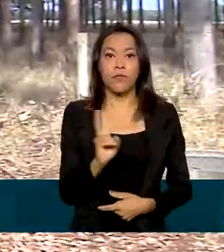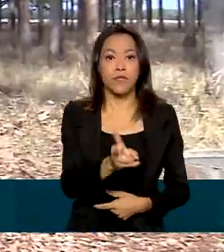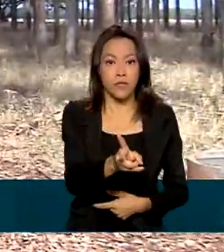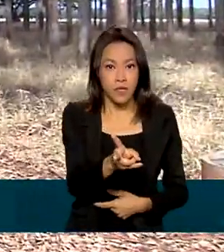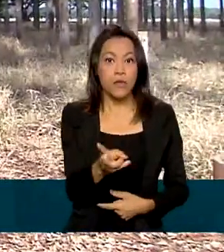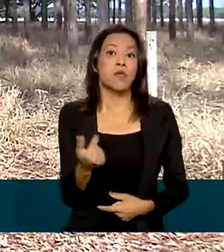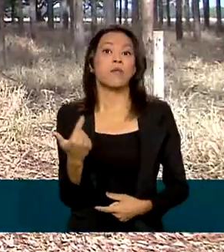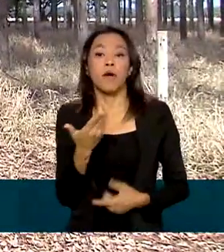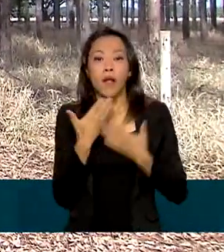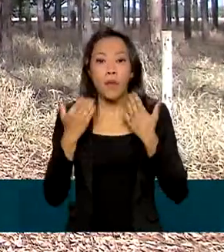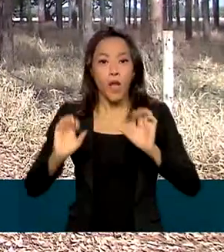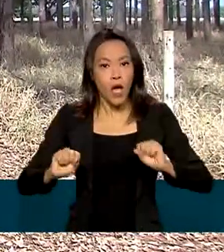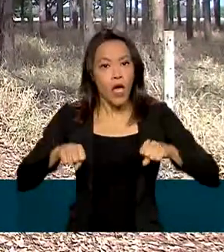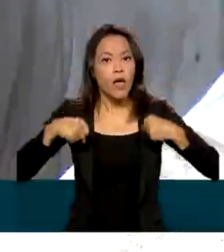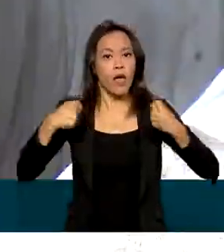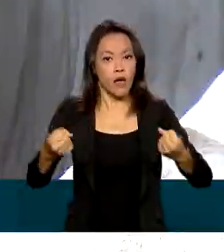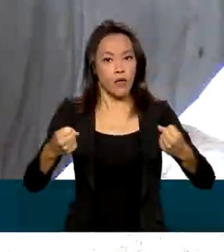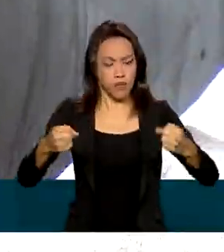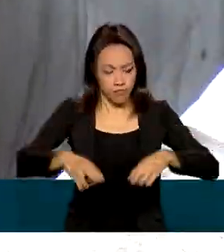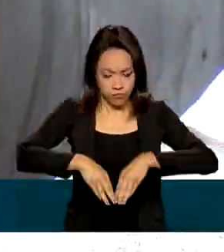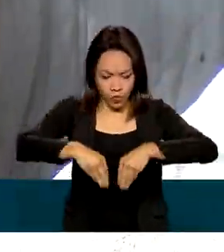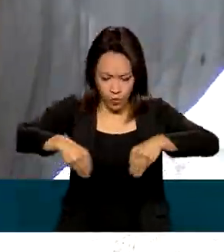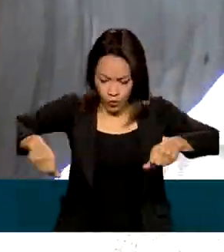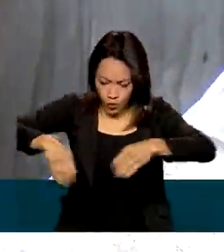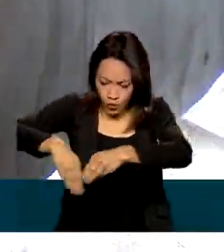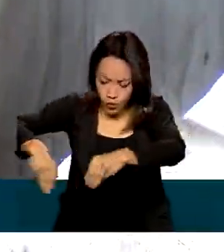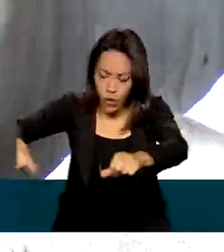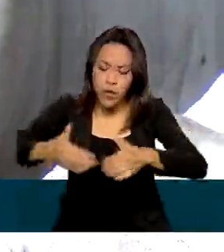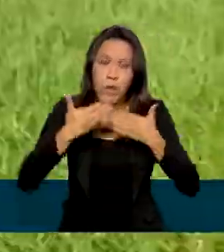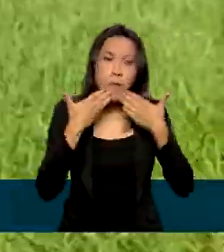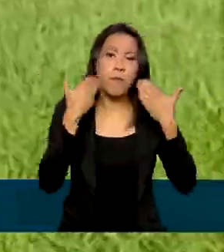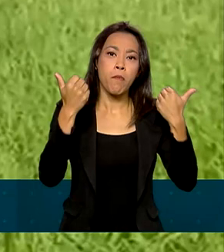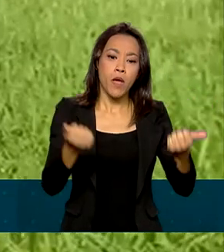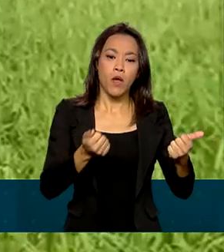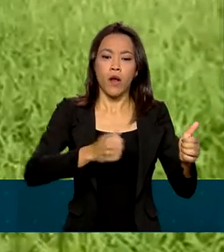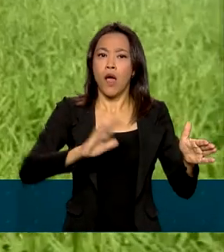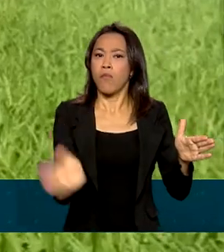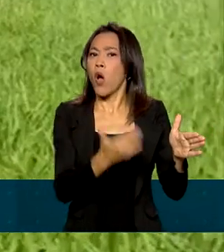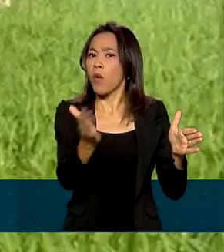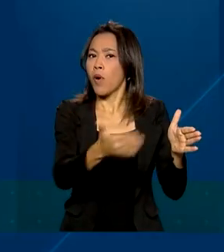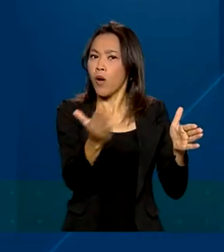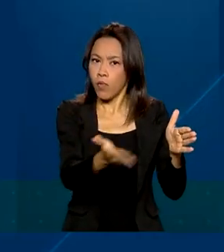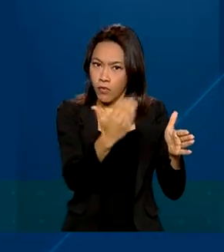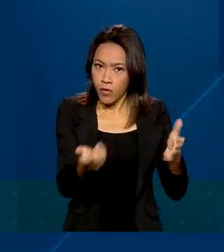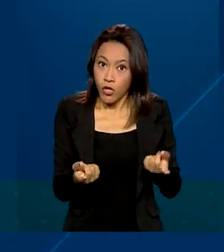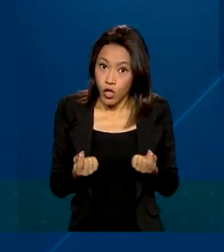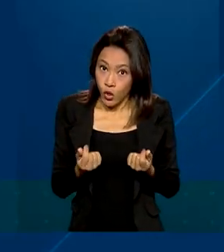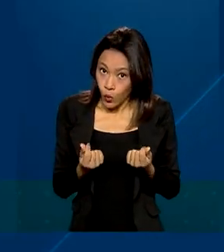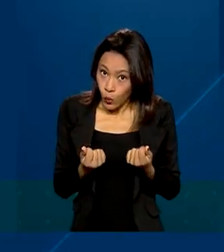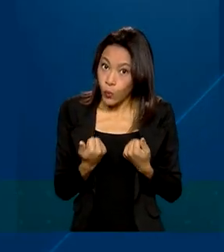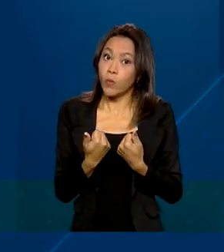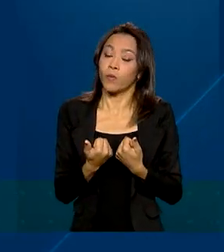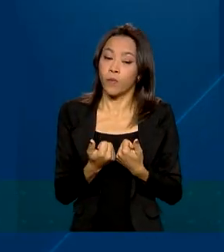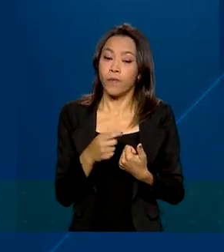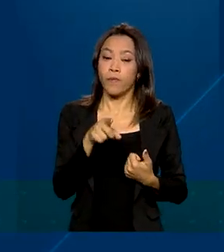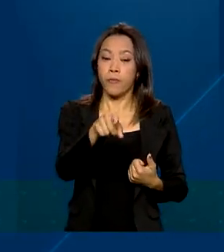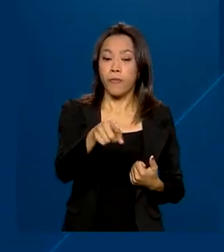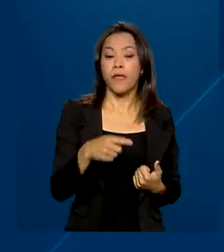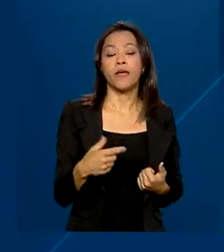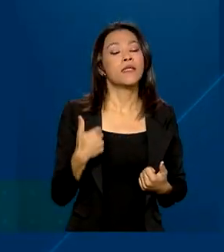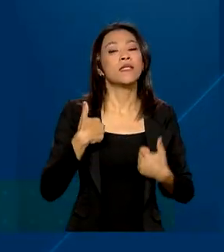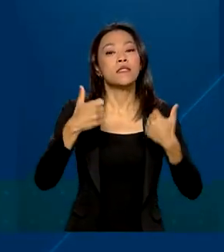recuperar o solo e assim melhorar a produção Ea lucratividade você tem que fazer